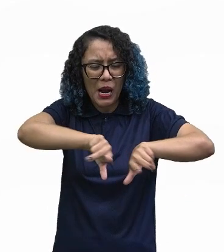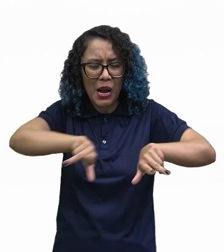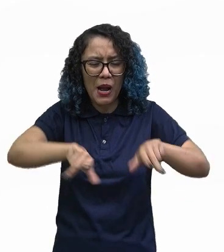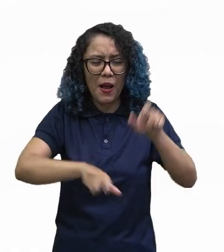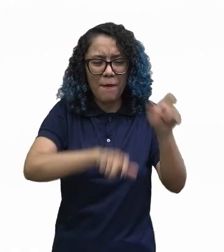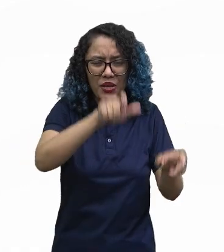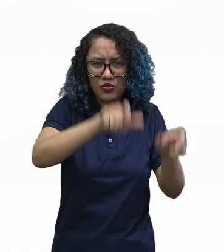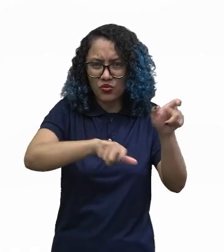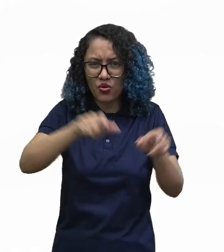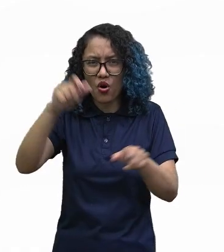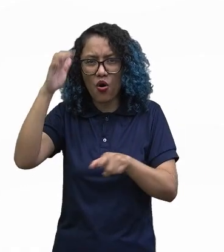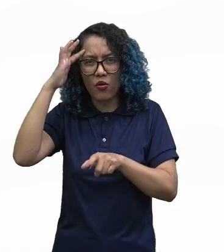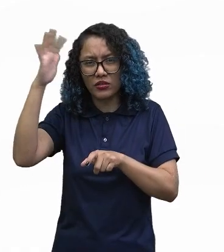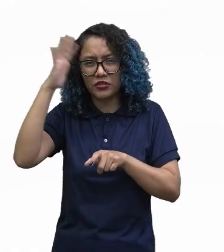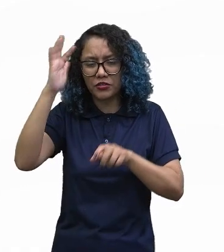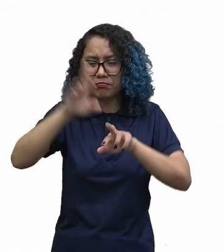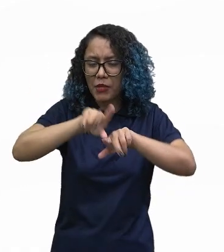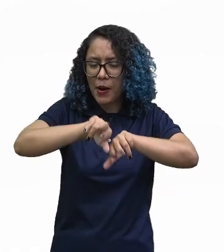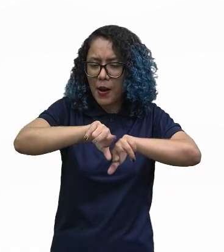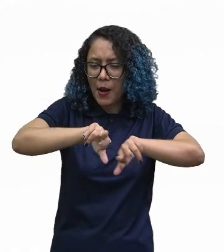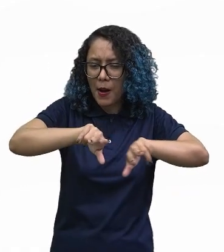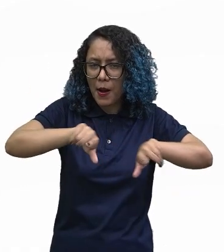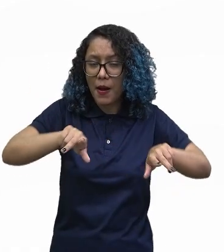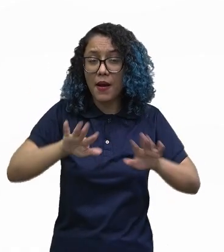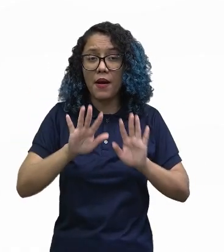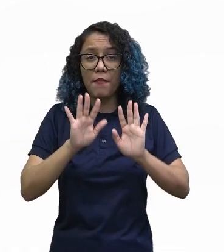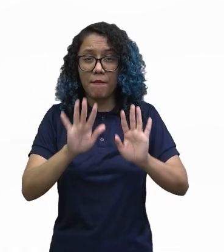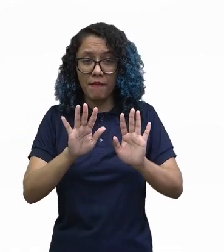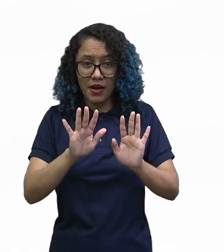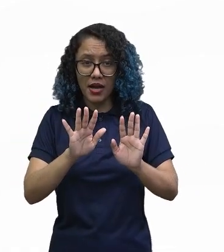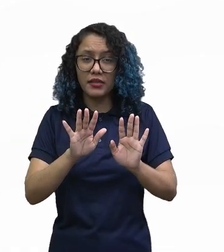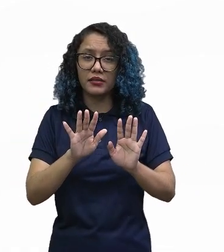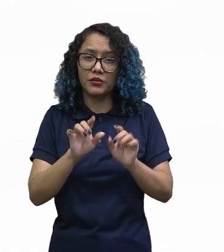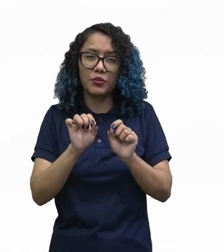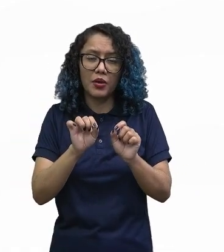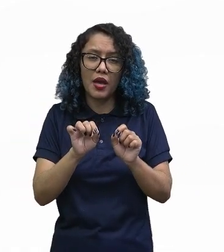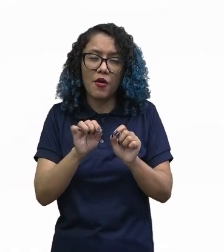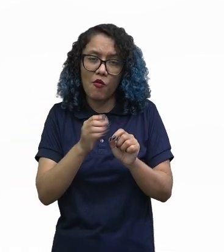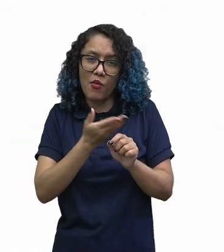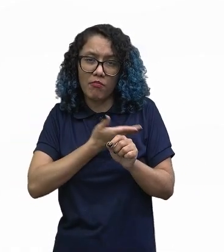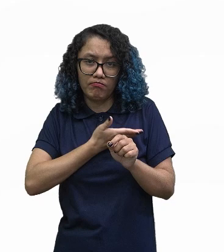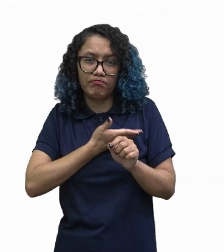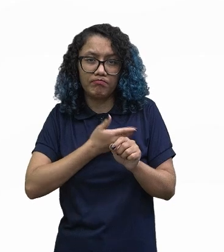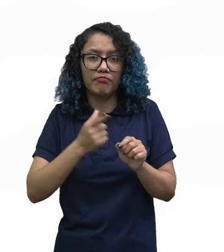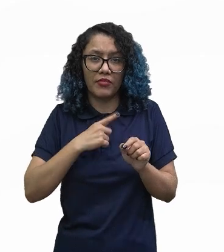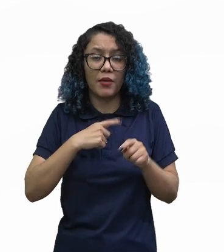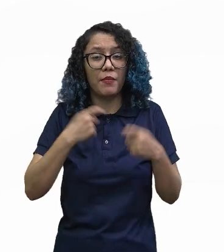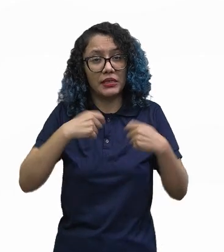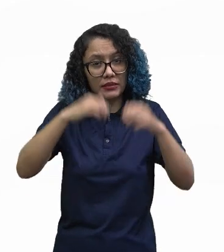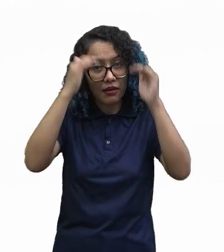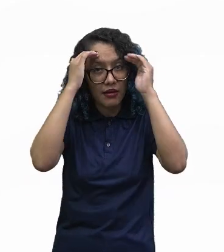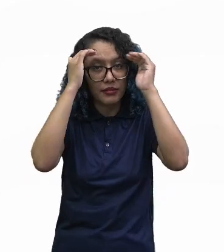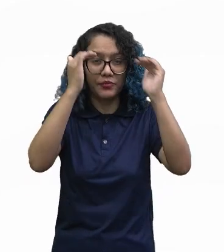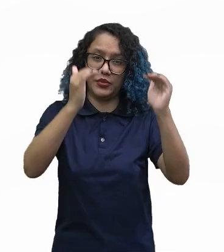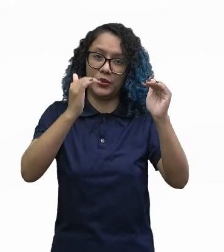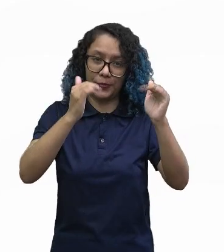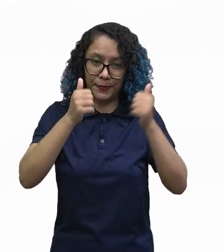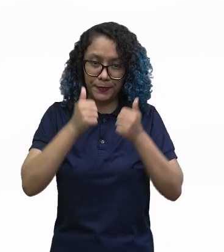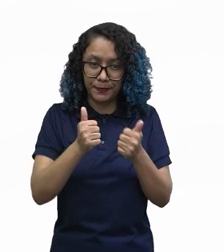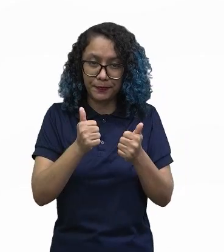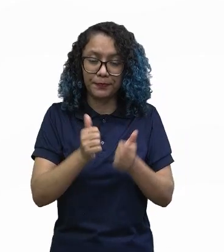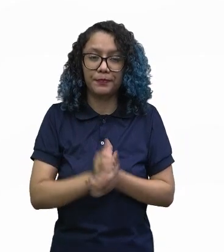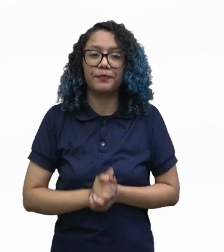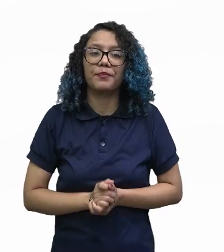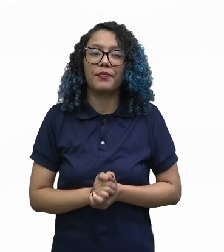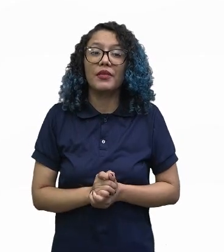diferentes, mas que existe, né, uma fraternidade. Você tem que respeitar o próximo. Além